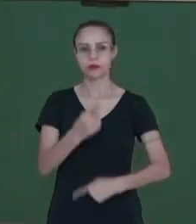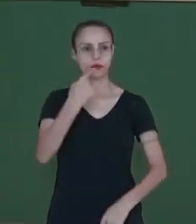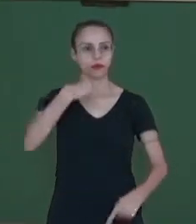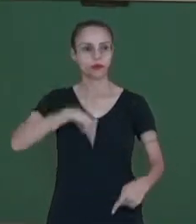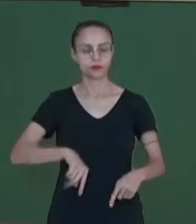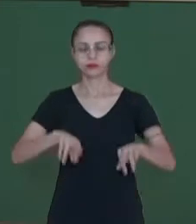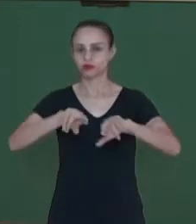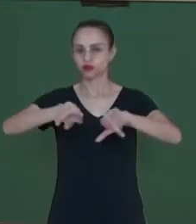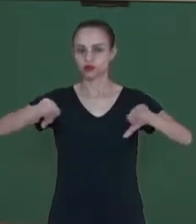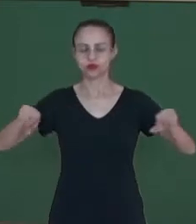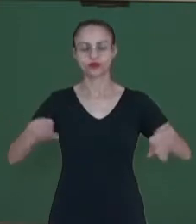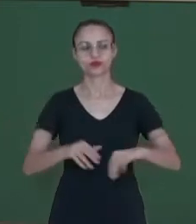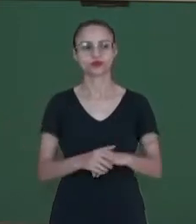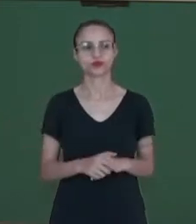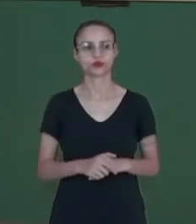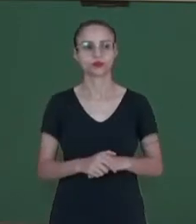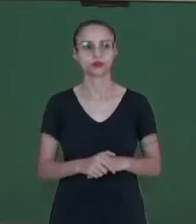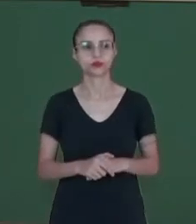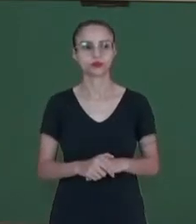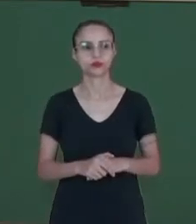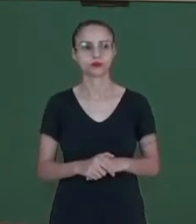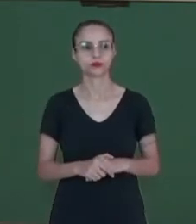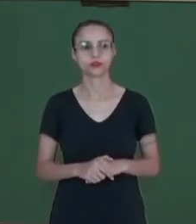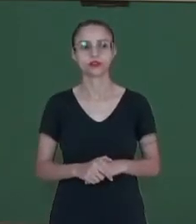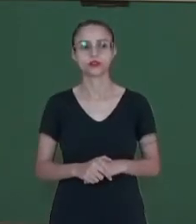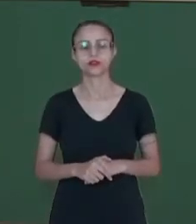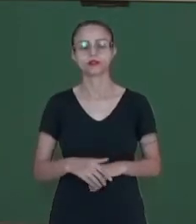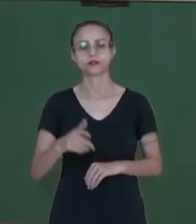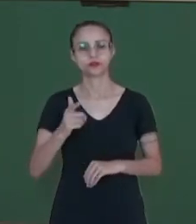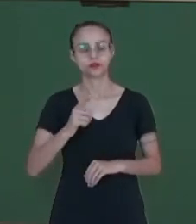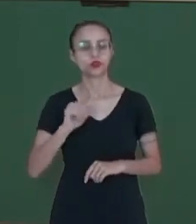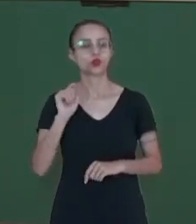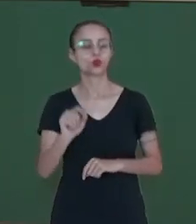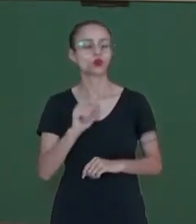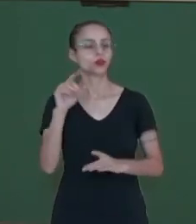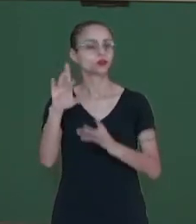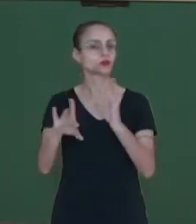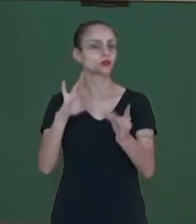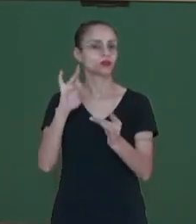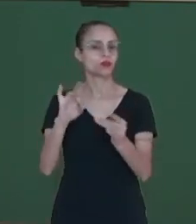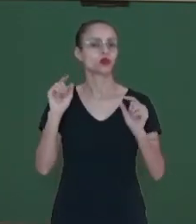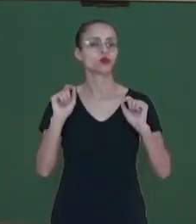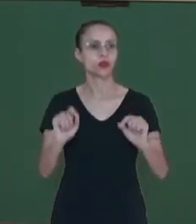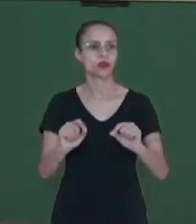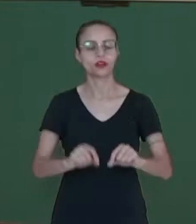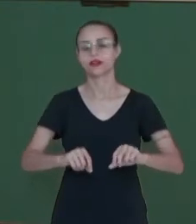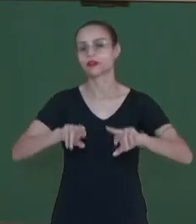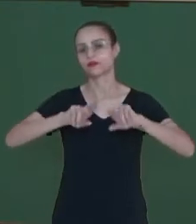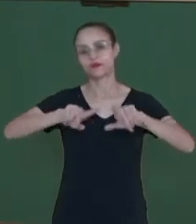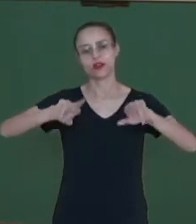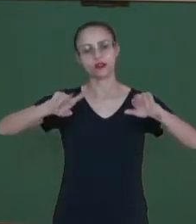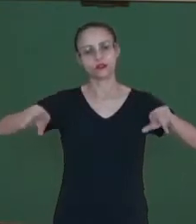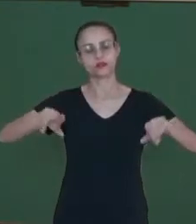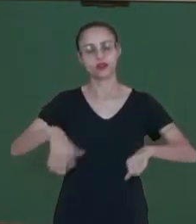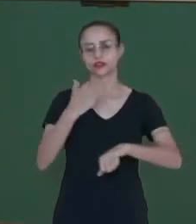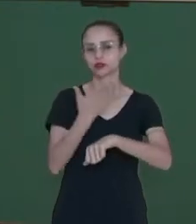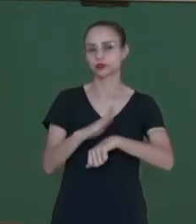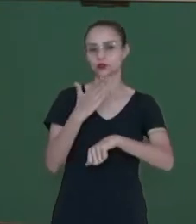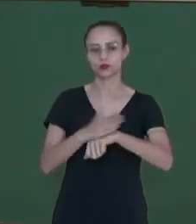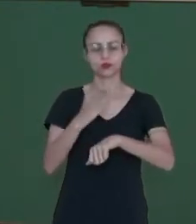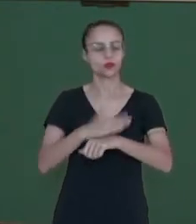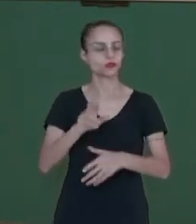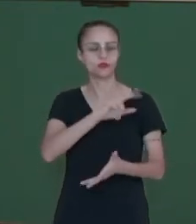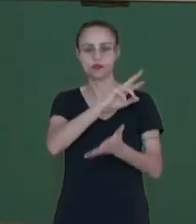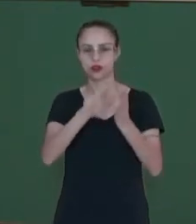na ginástica funcional, né, no treino funcional. Então, qual é a especificidade desse treino? Ele tem variedade de exercícios, são vários